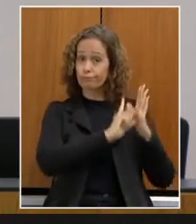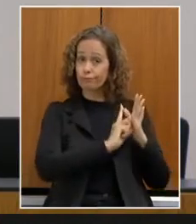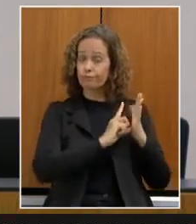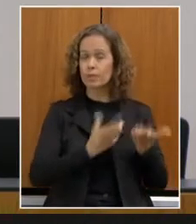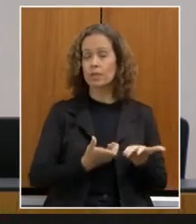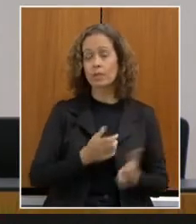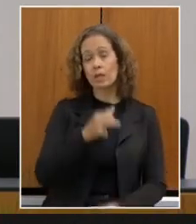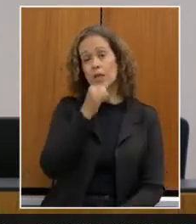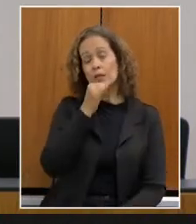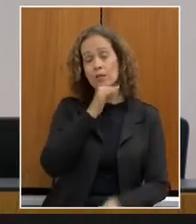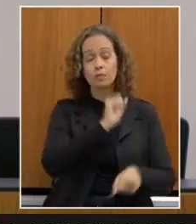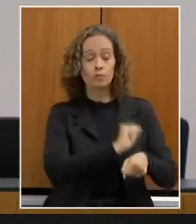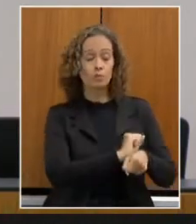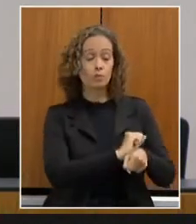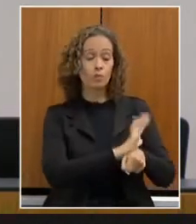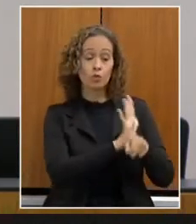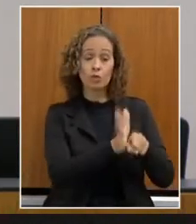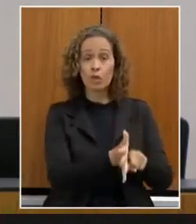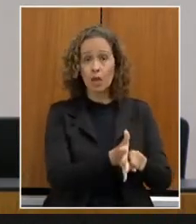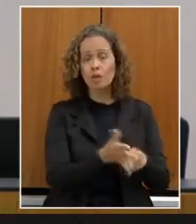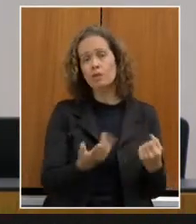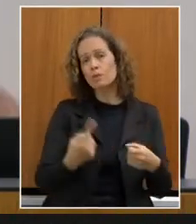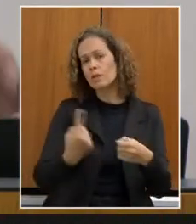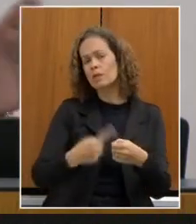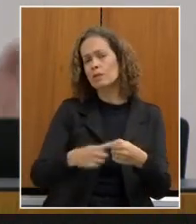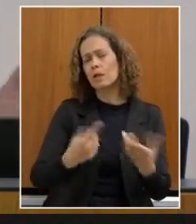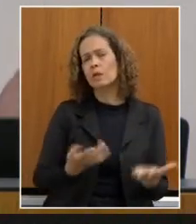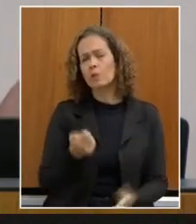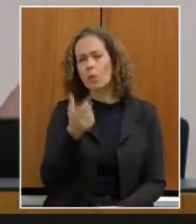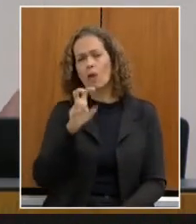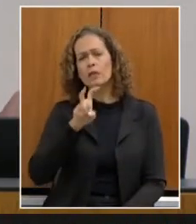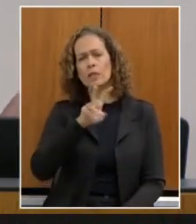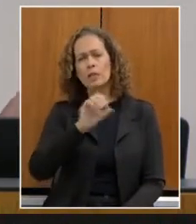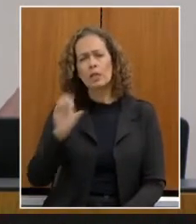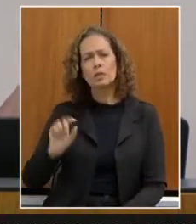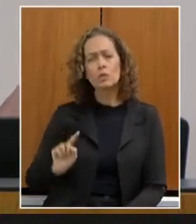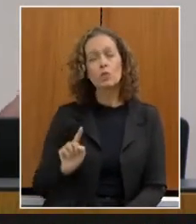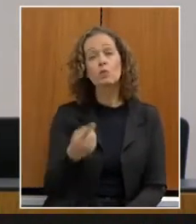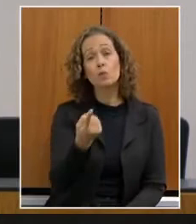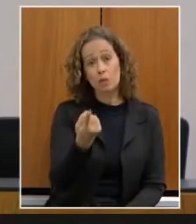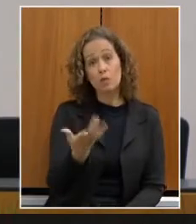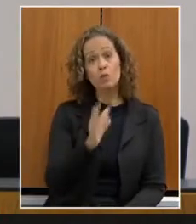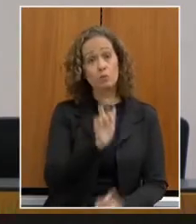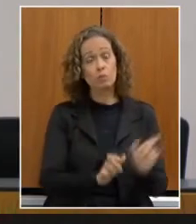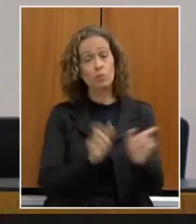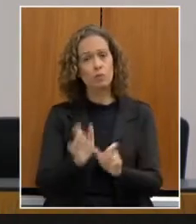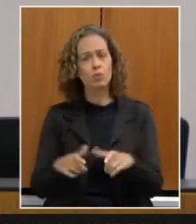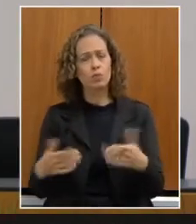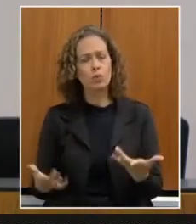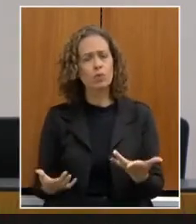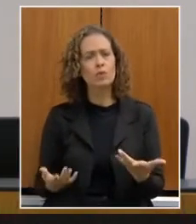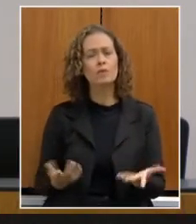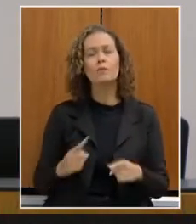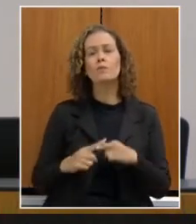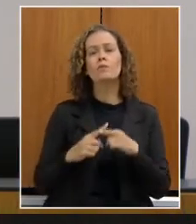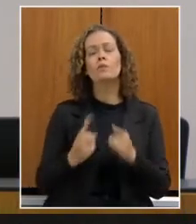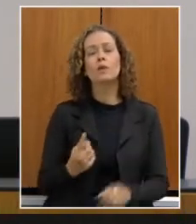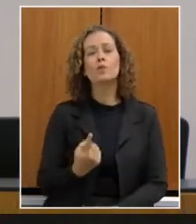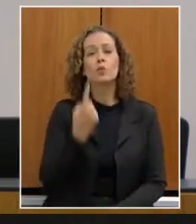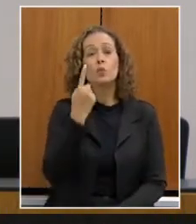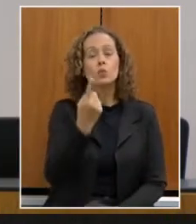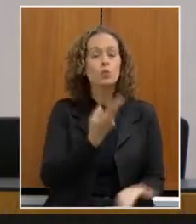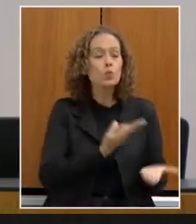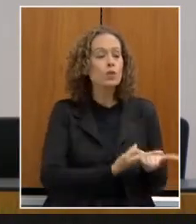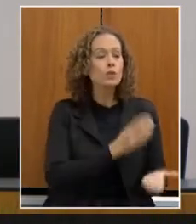Montes Claros é uma cidade de quase 500 mil habitantes, nós de Minas com quase 2 milhões de habitantes, nós não temos um leito sequer de